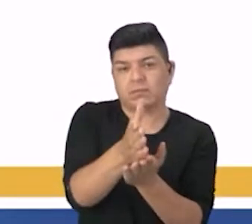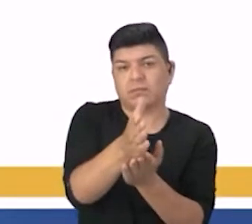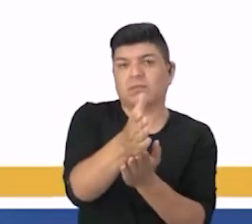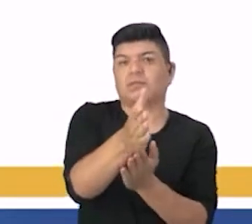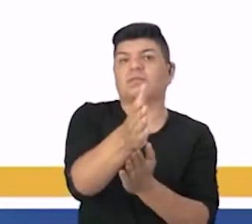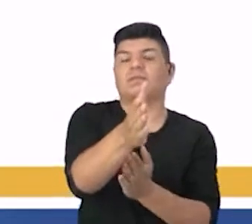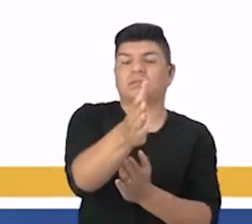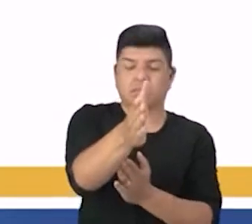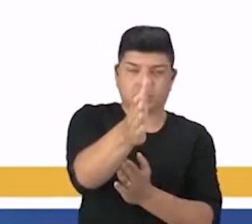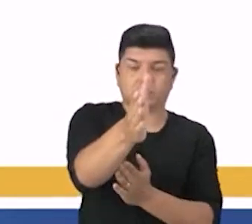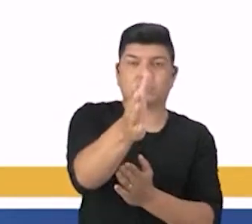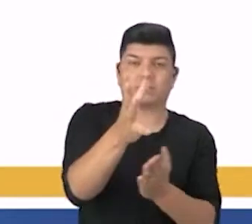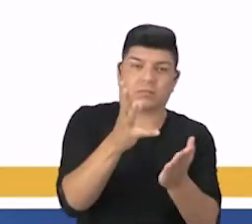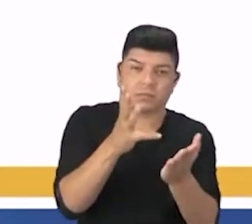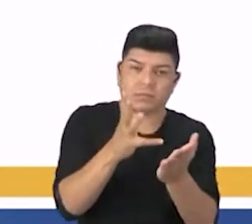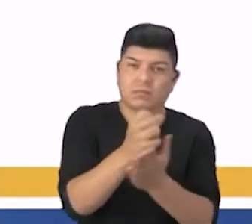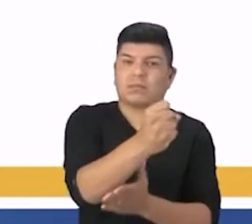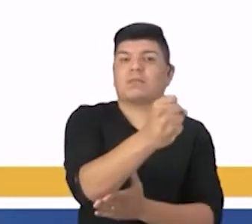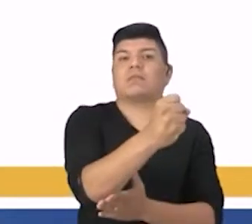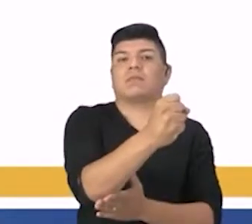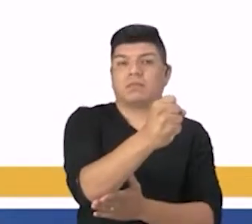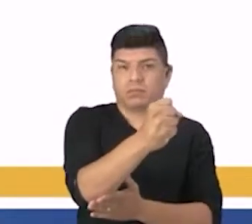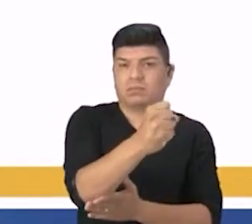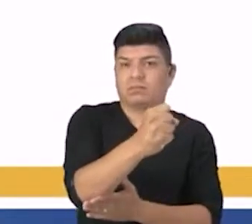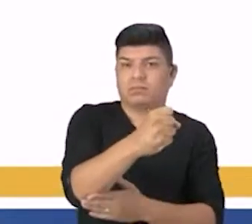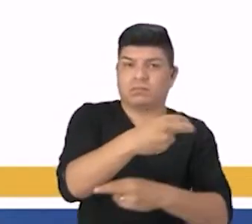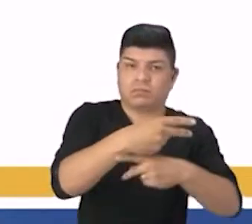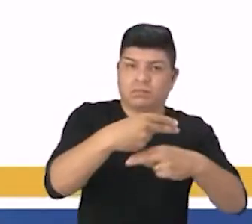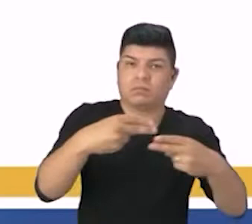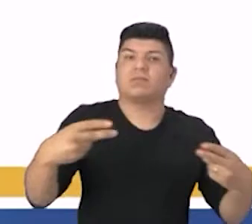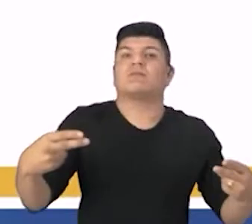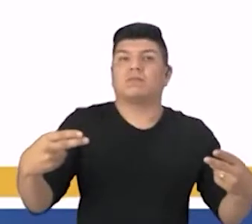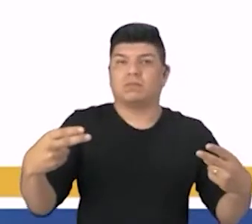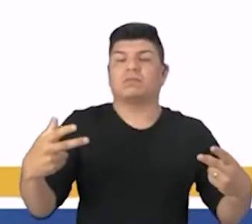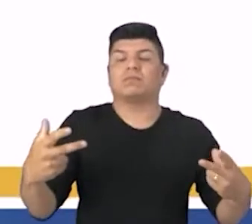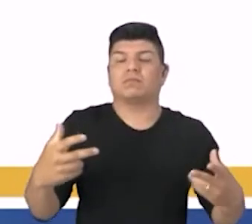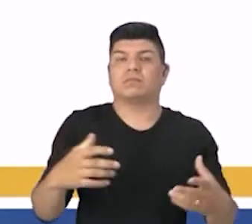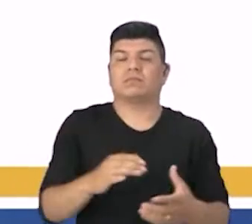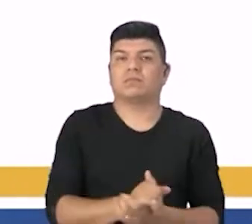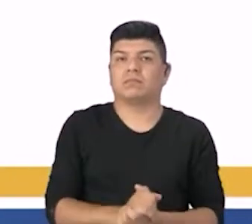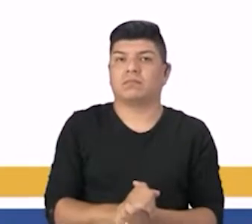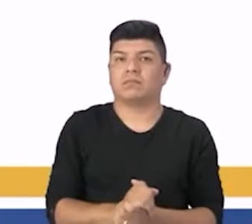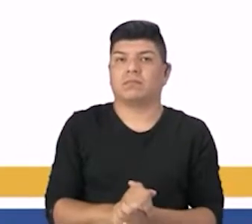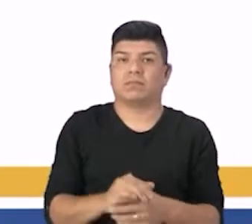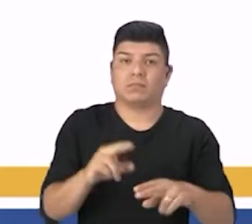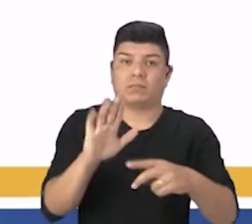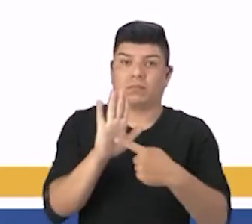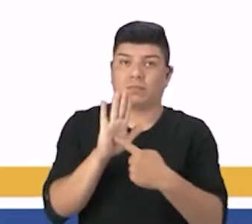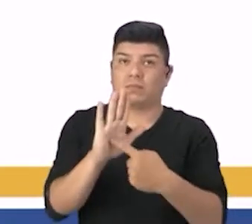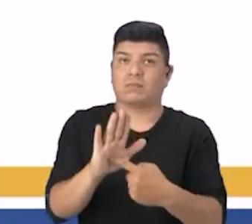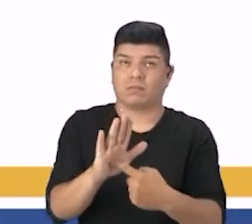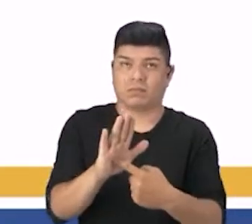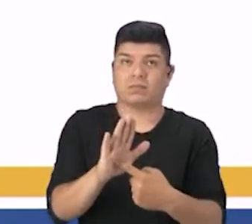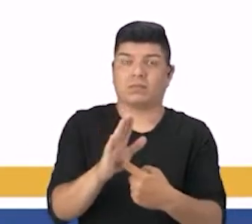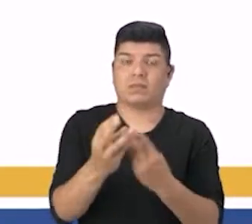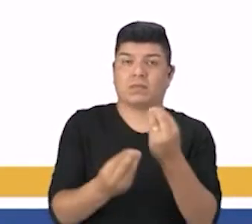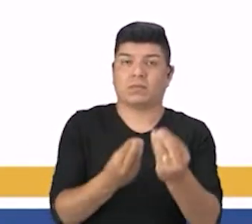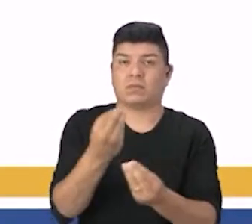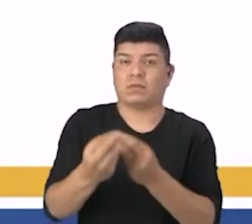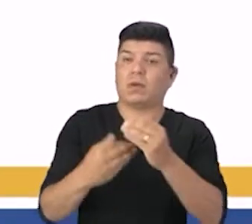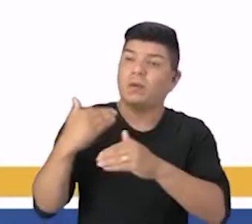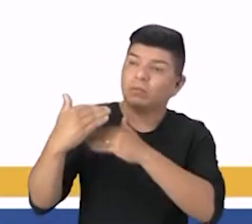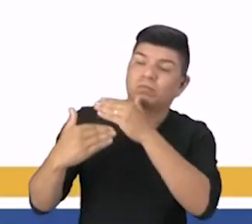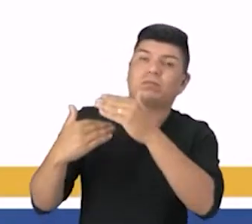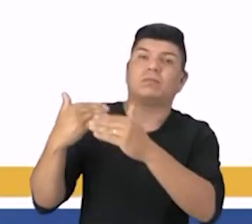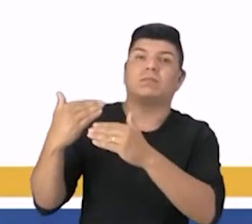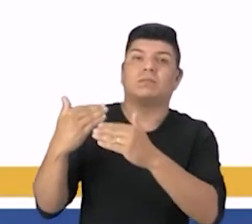fazer o trilho da colheita do cereal seja qual for o produto que foi feito então isso aí tá mostrando ali como é que é